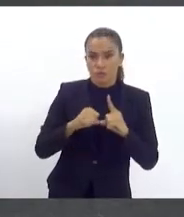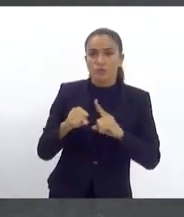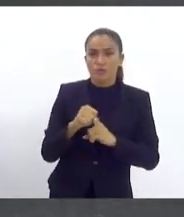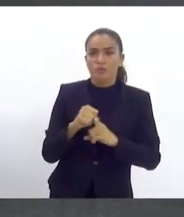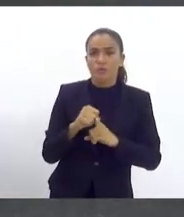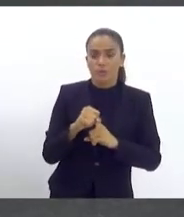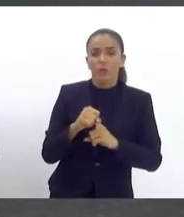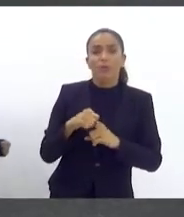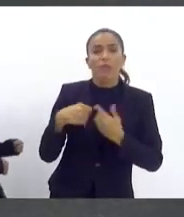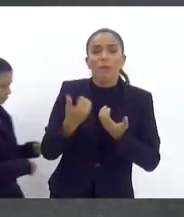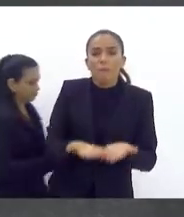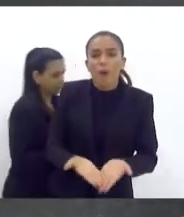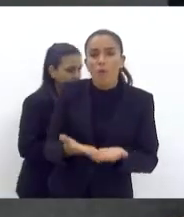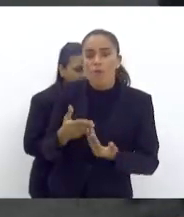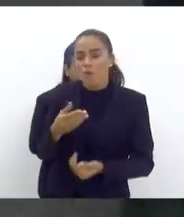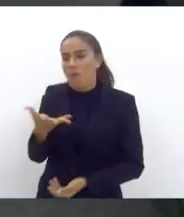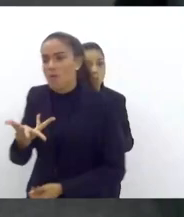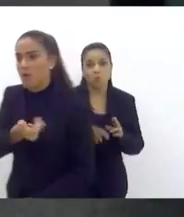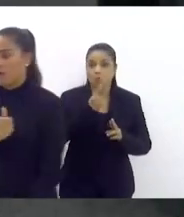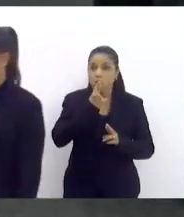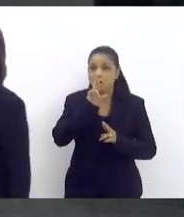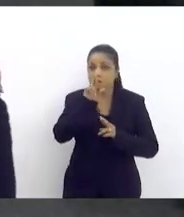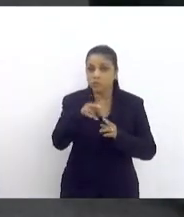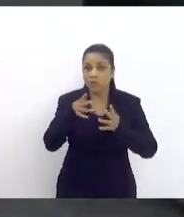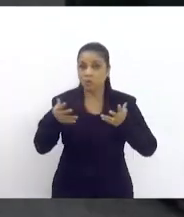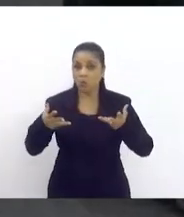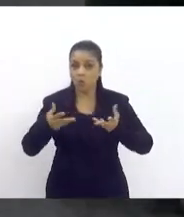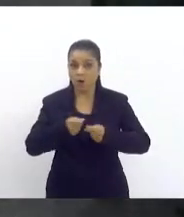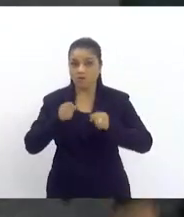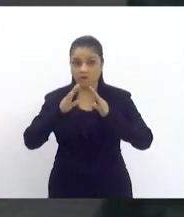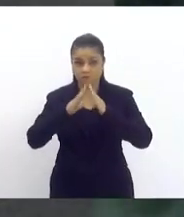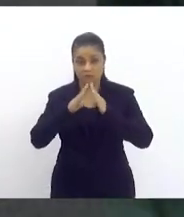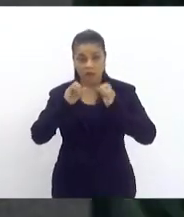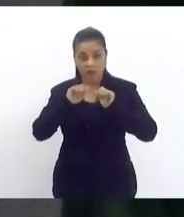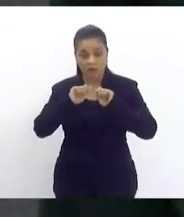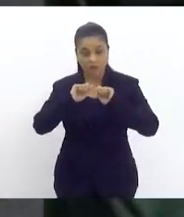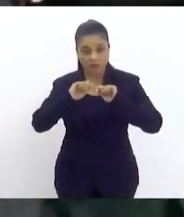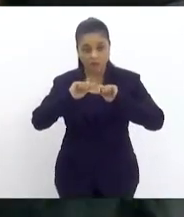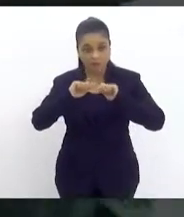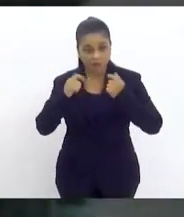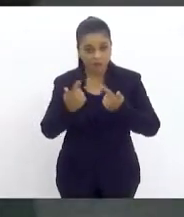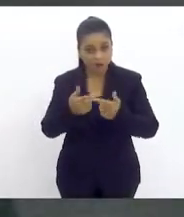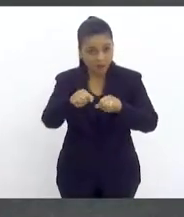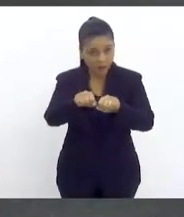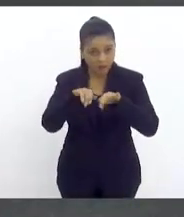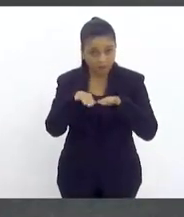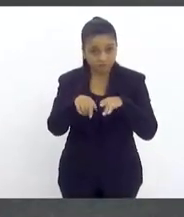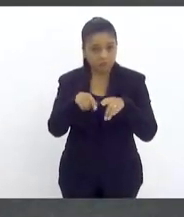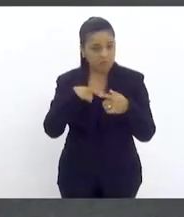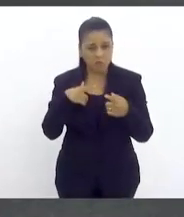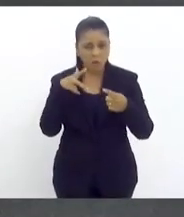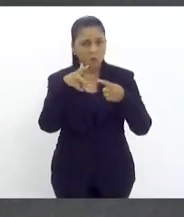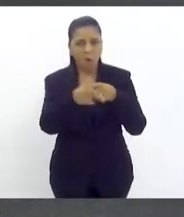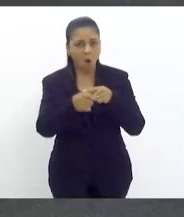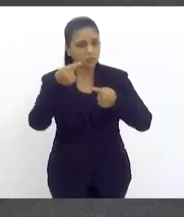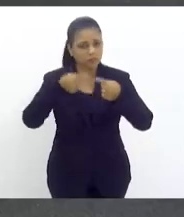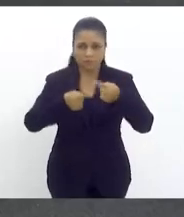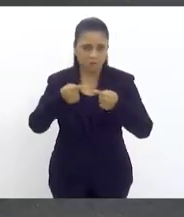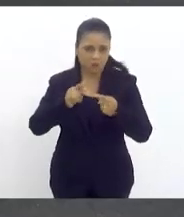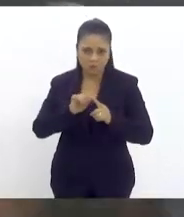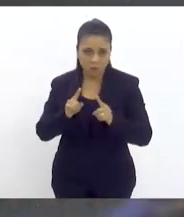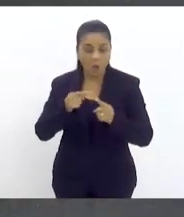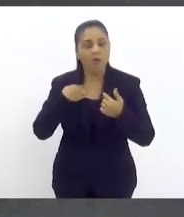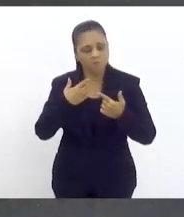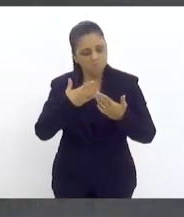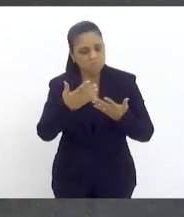um resultado qualificado dessa casa. Aqui nunca teve corte de debate. Pelo contrário, a gente quer dialogar. E